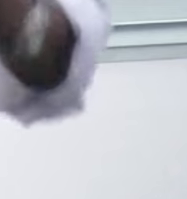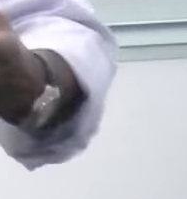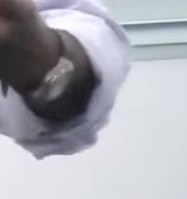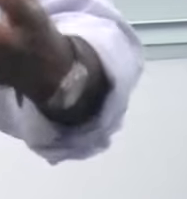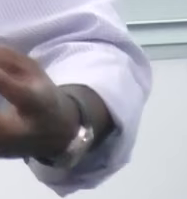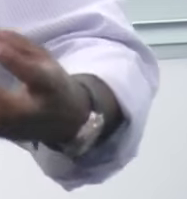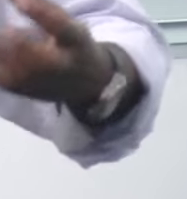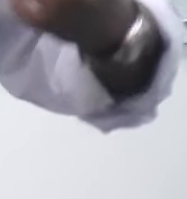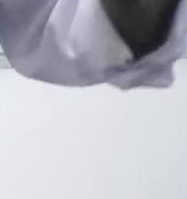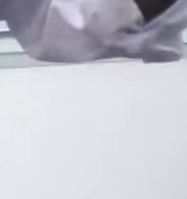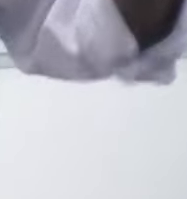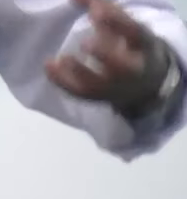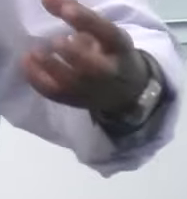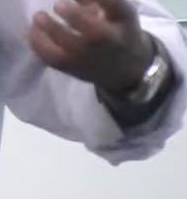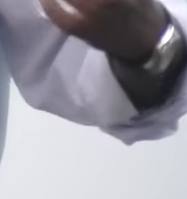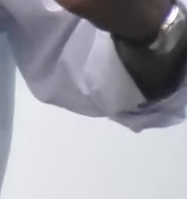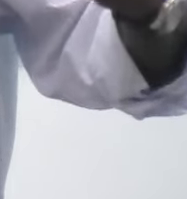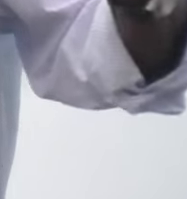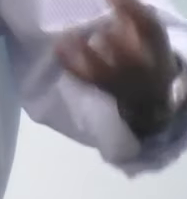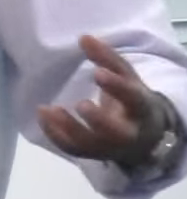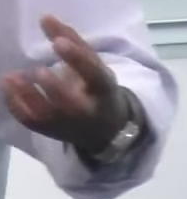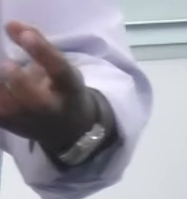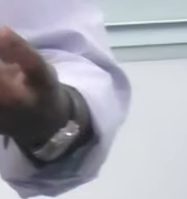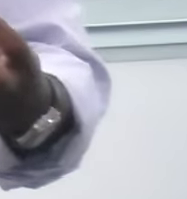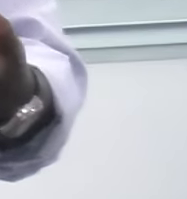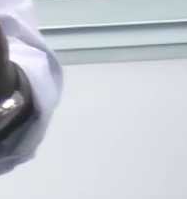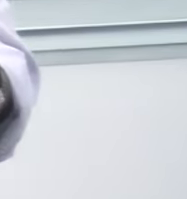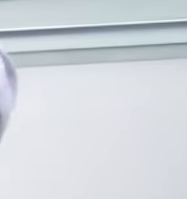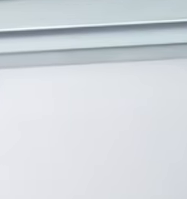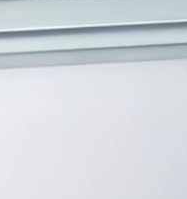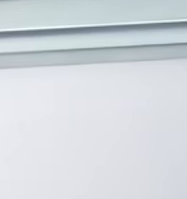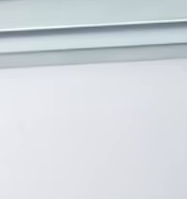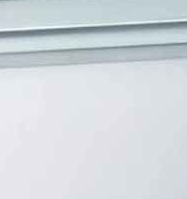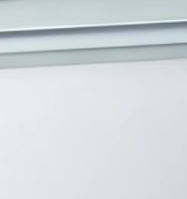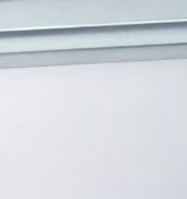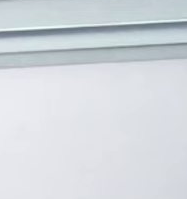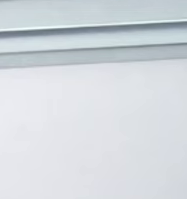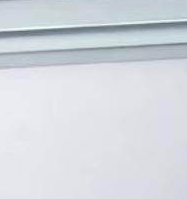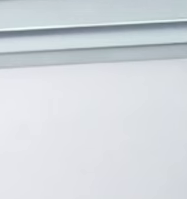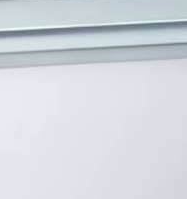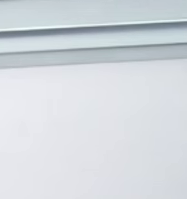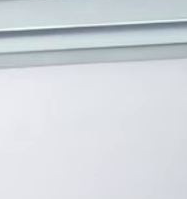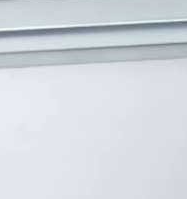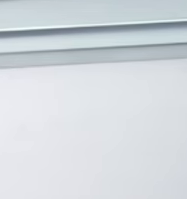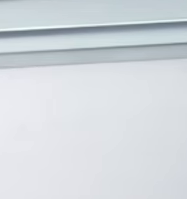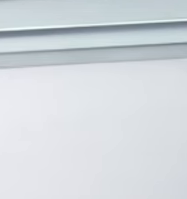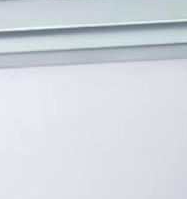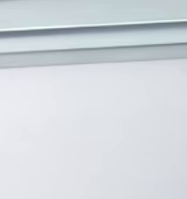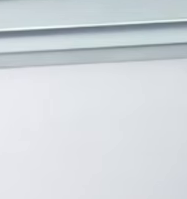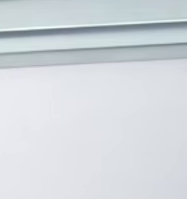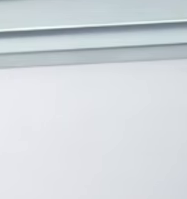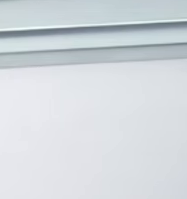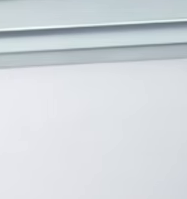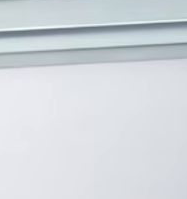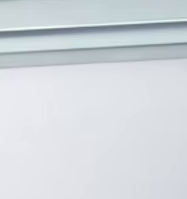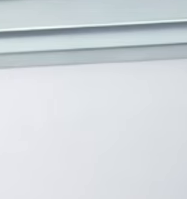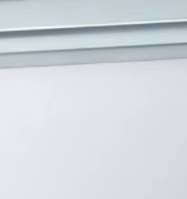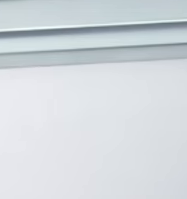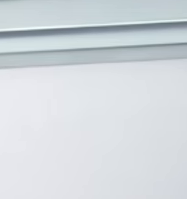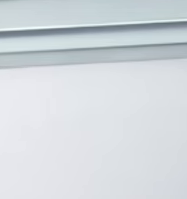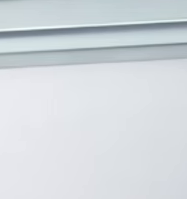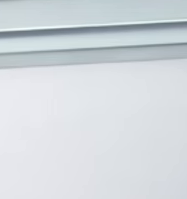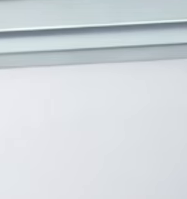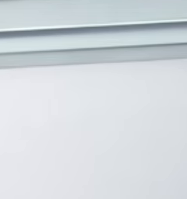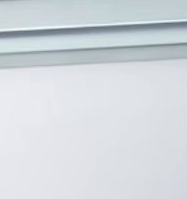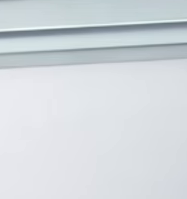a responsabilidade, acho que é esse o papel dessa audiência, da CPI, é responsabilizar aqueles que